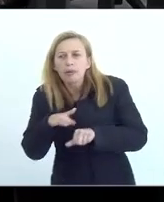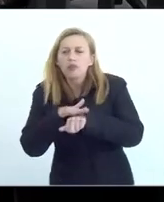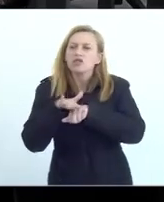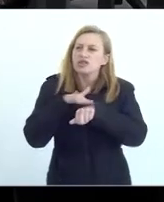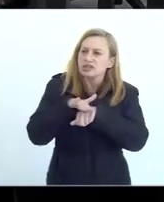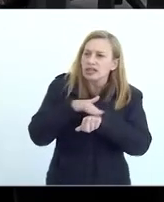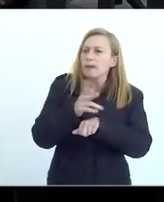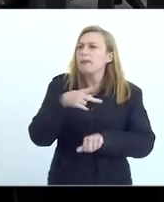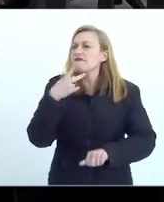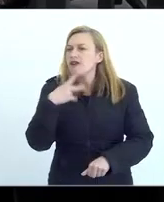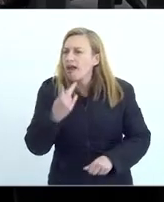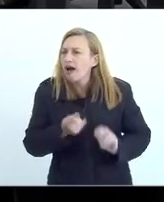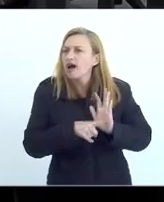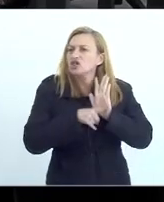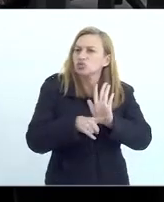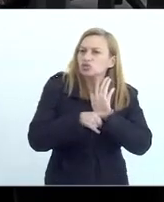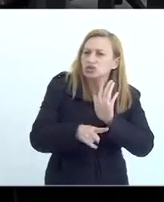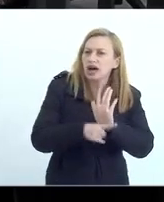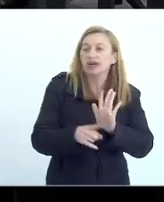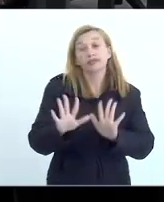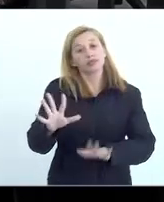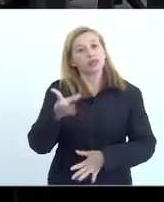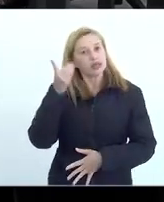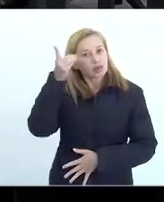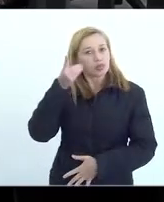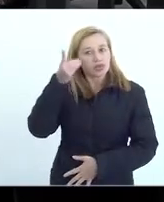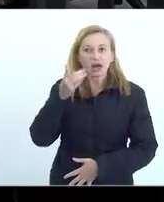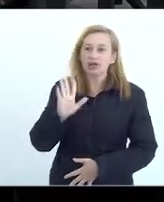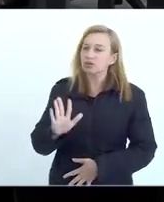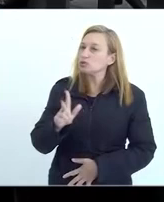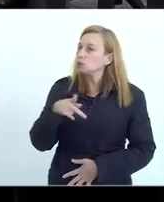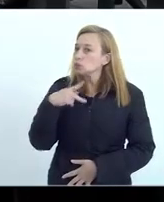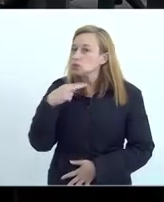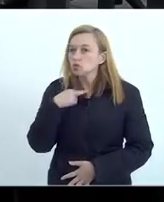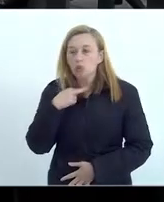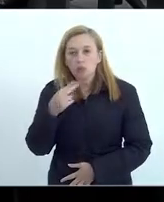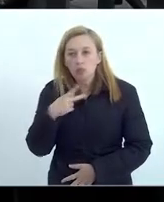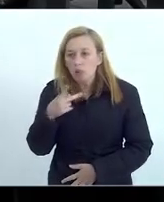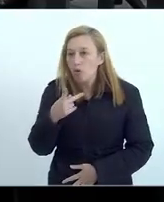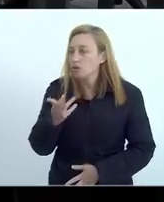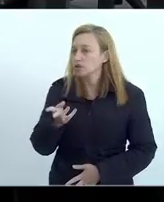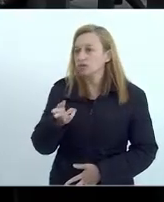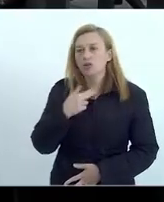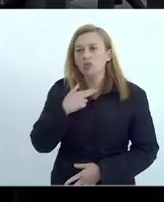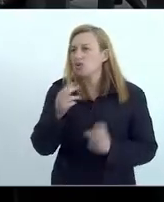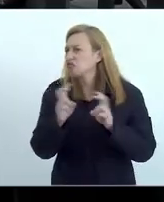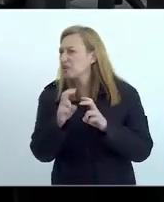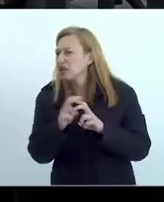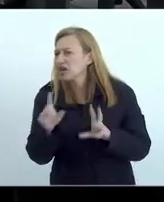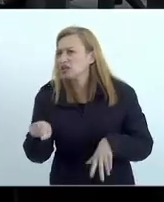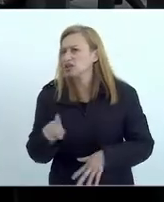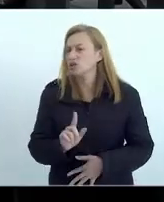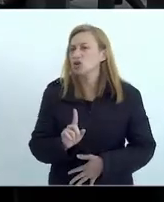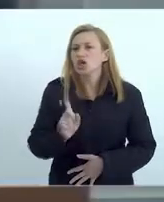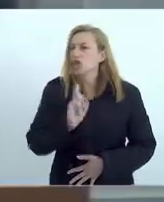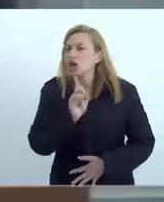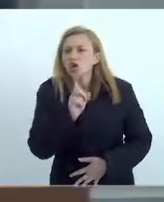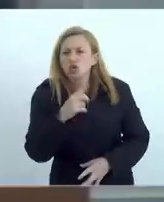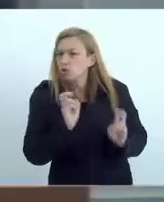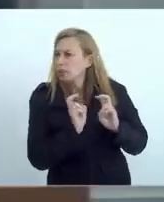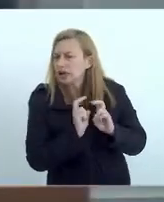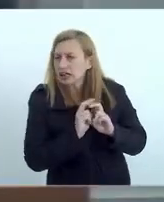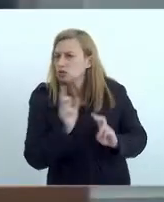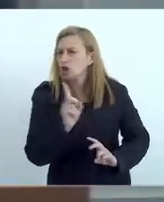organizar a gente tenta ajudado sabe mesmo vossa excelência não pode lavar roupa suja dentro da comissão relativa